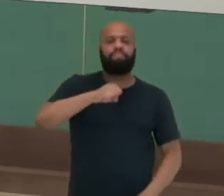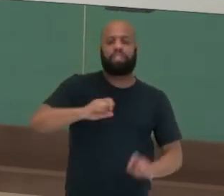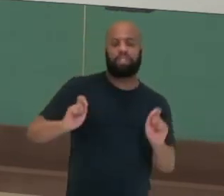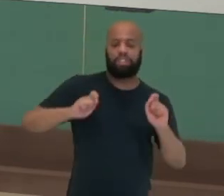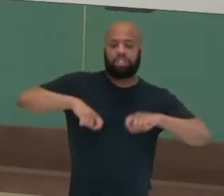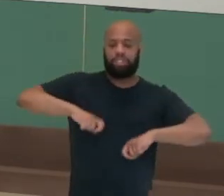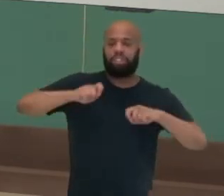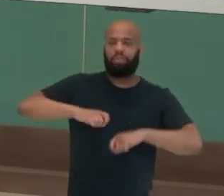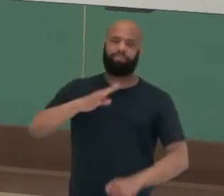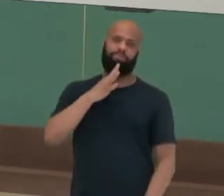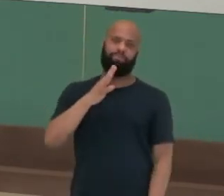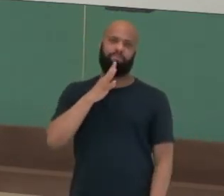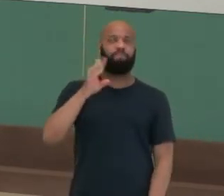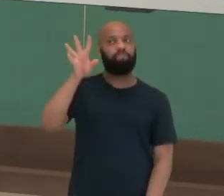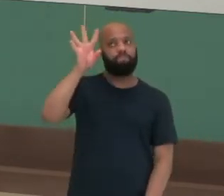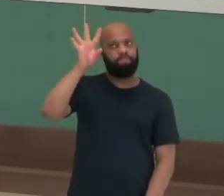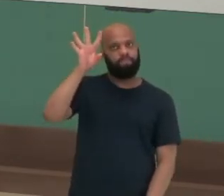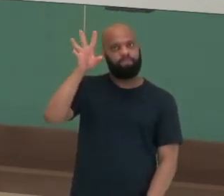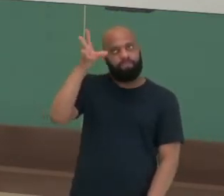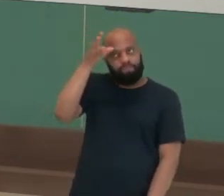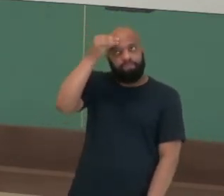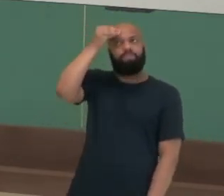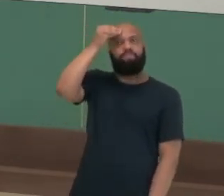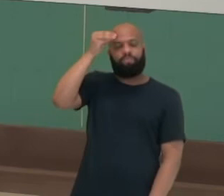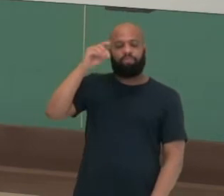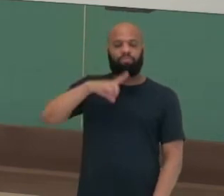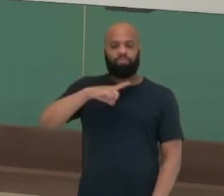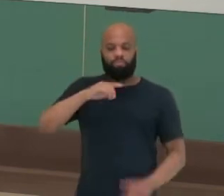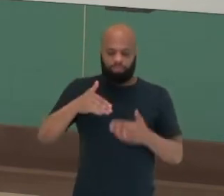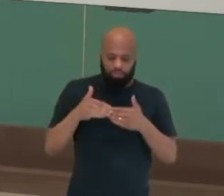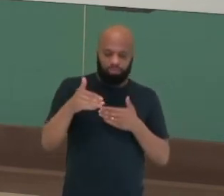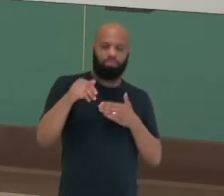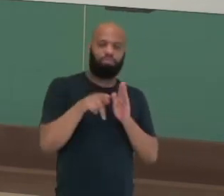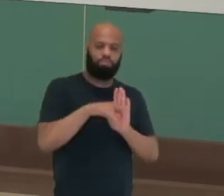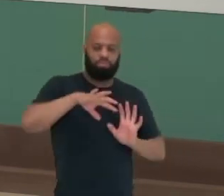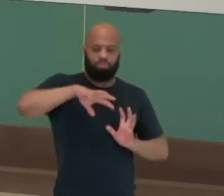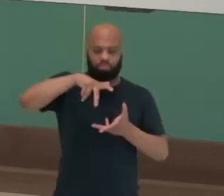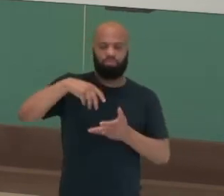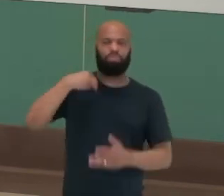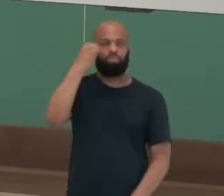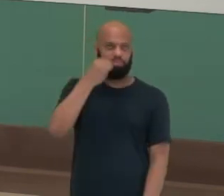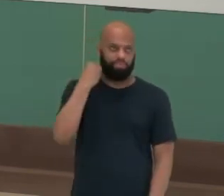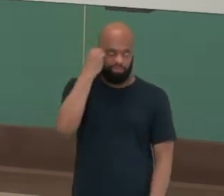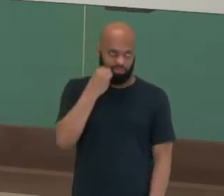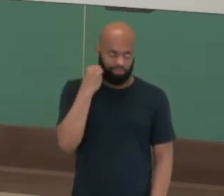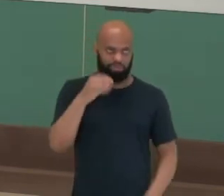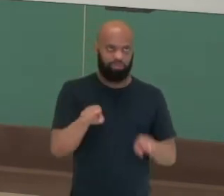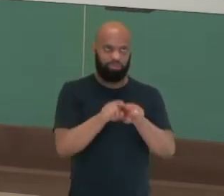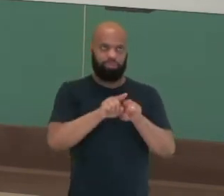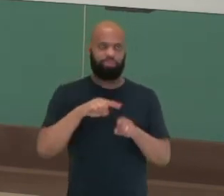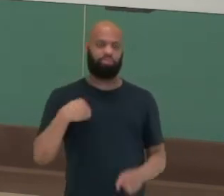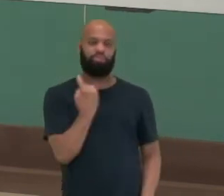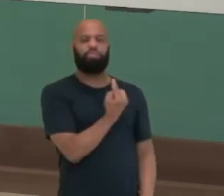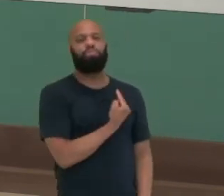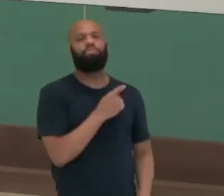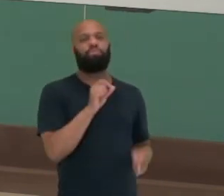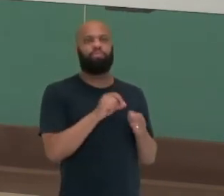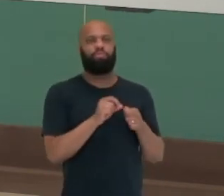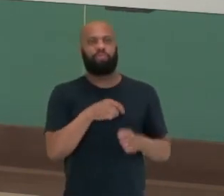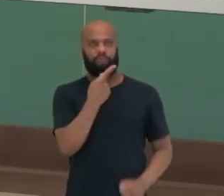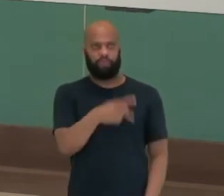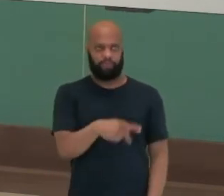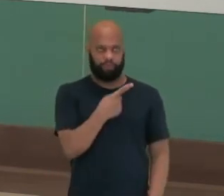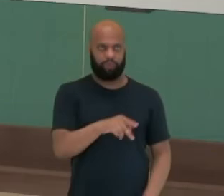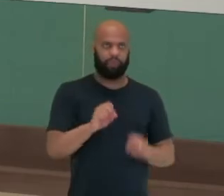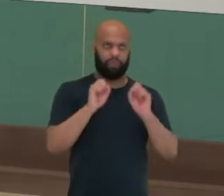ter conhecimentos seguros a partir do próprio mundo, das experiências que nós estabelecemos neste